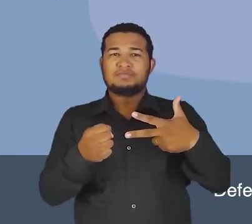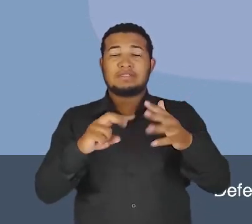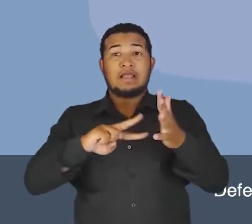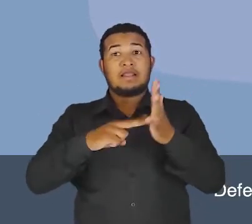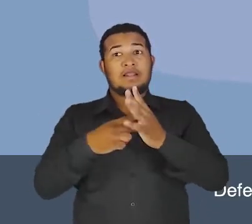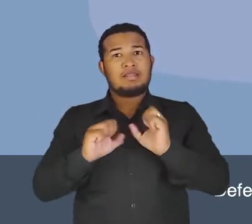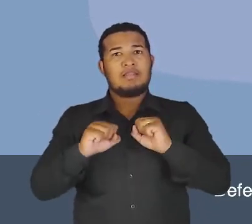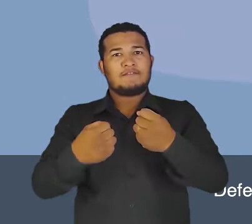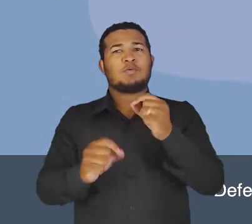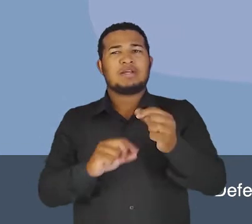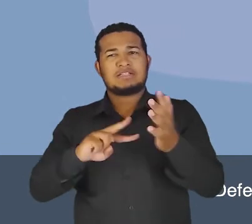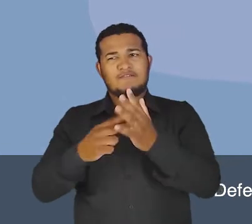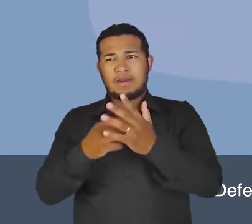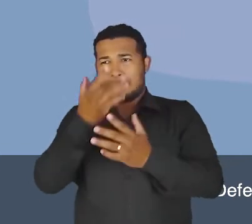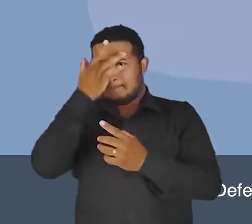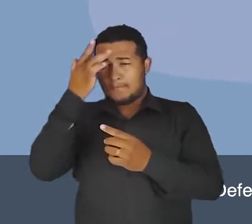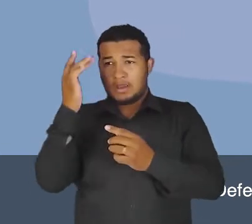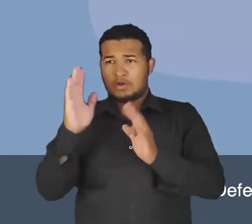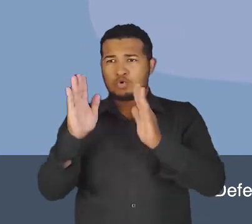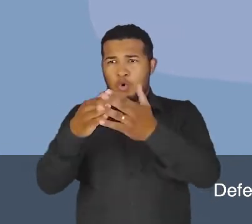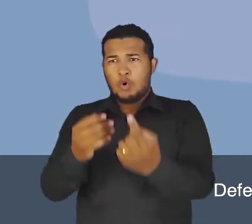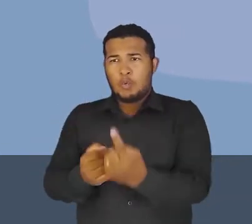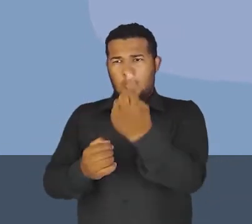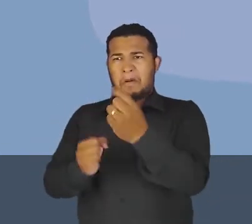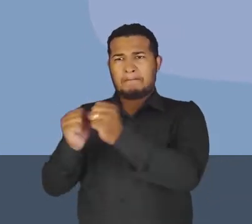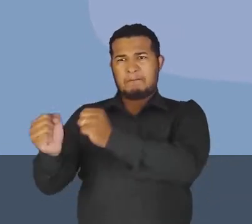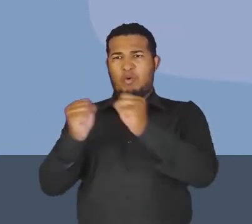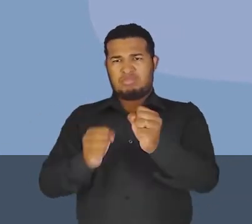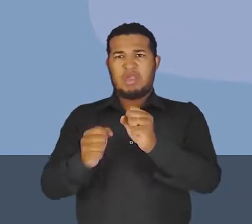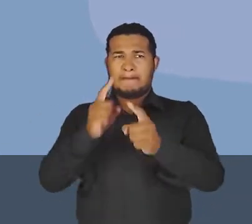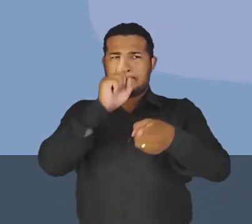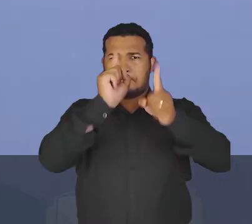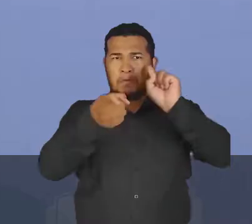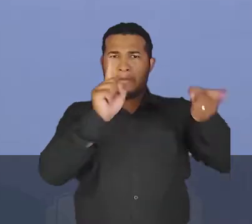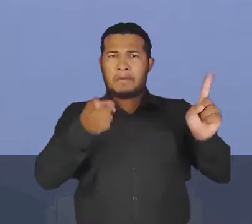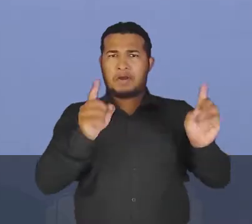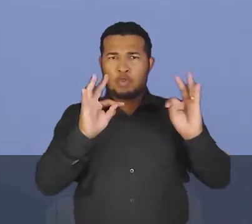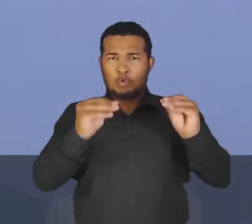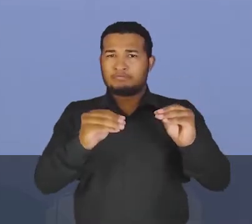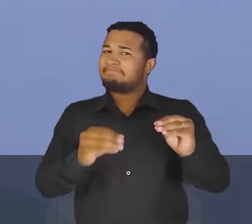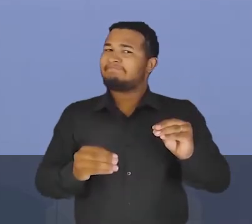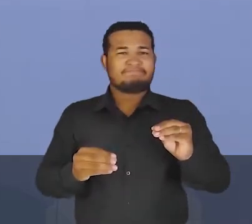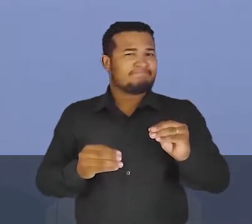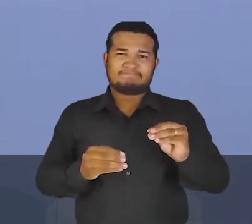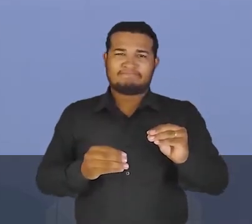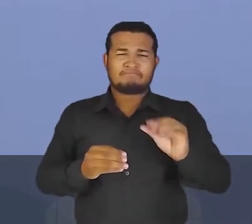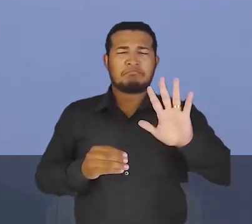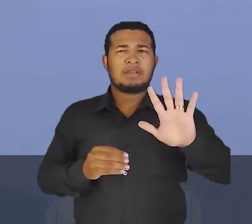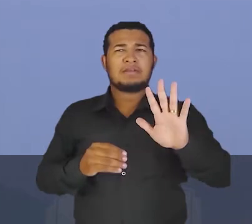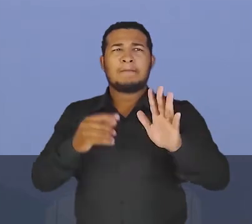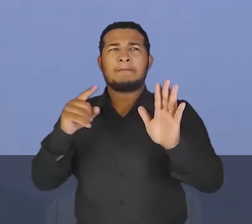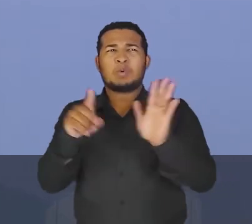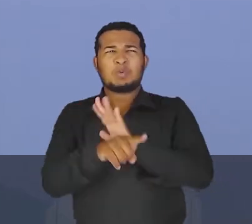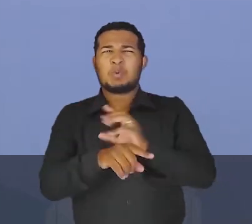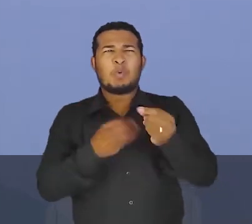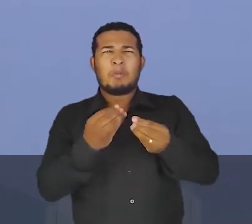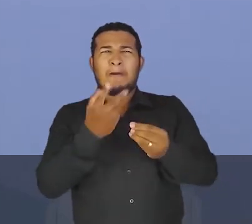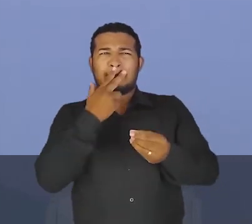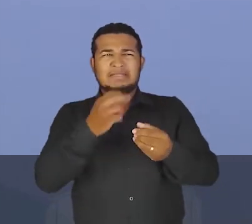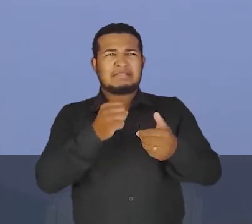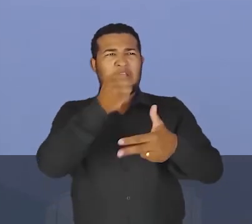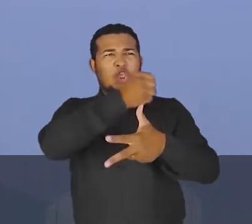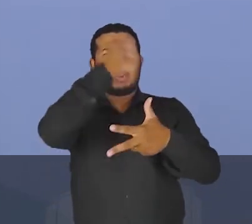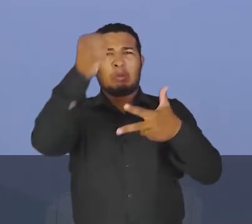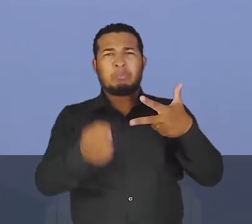político não poderia estar concentrado nas mãos de uma pessoa. Aí você me pergunta, Professor, tripartição dos poderes